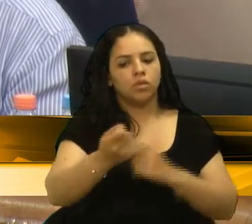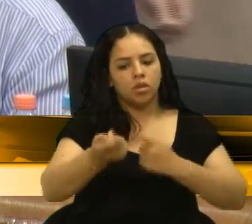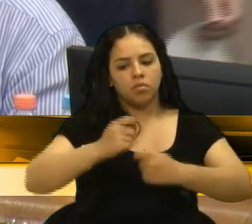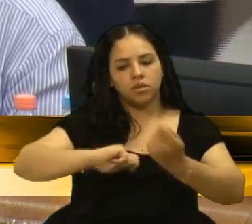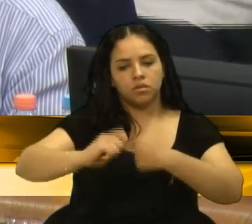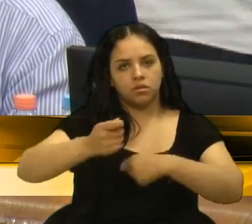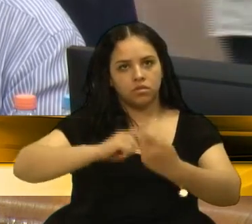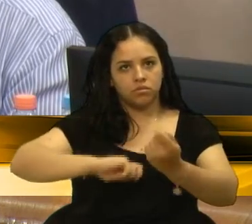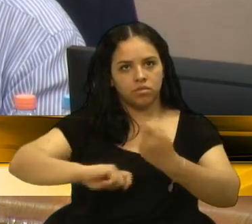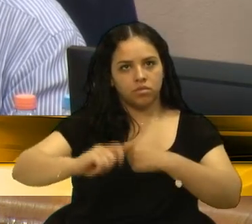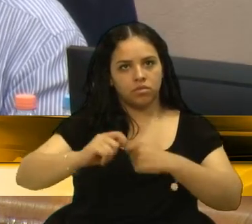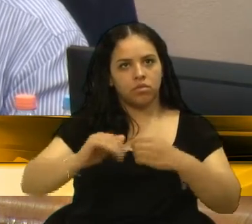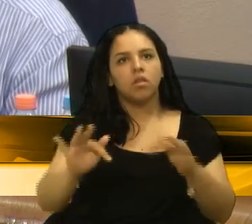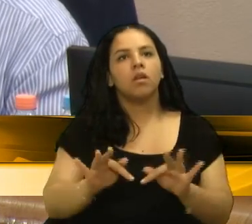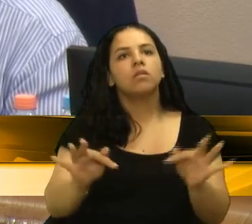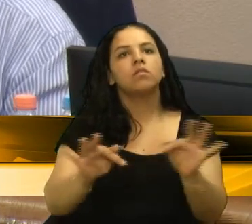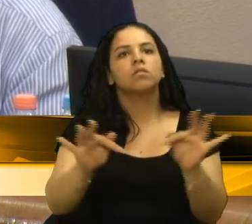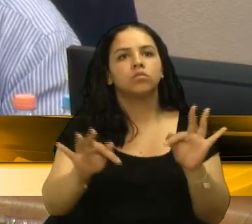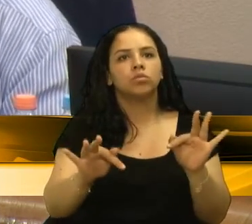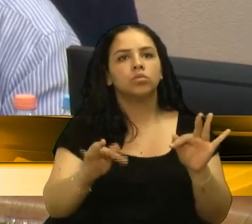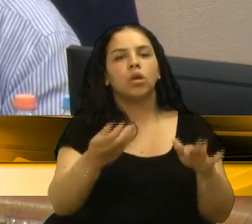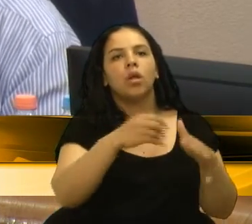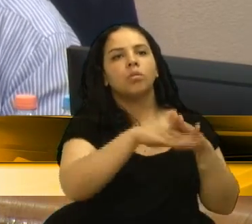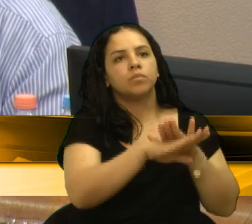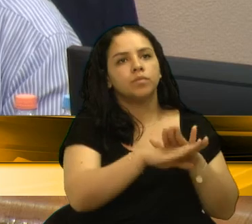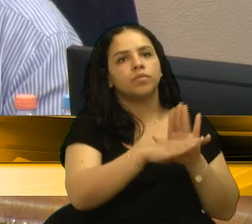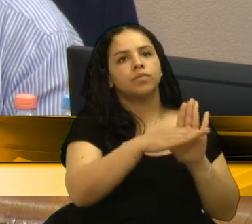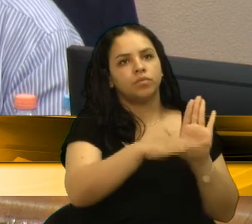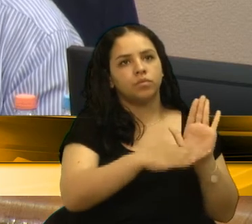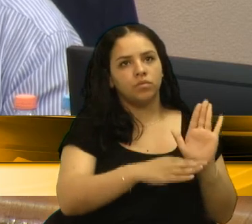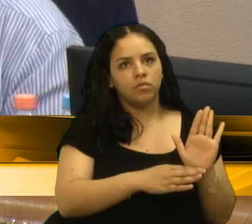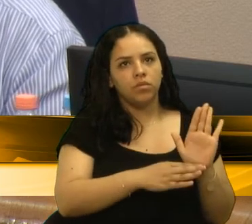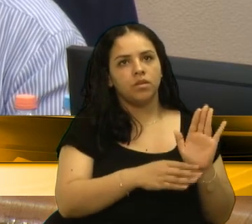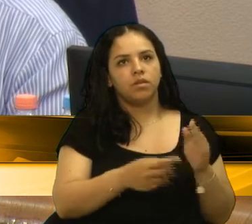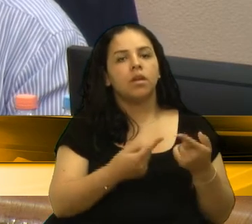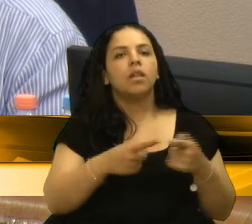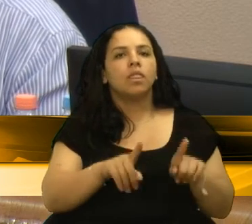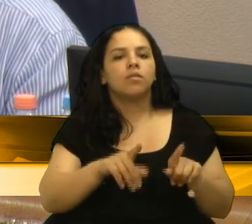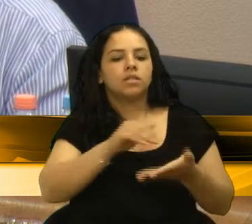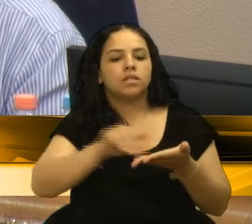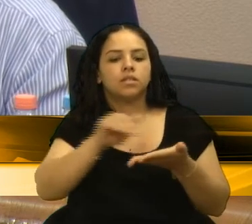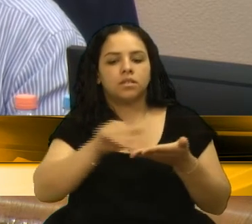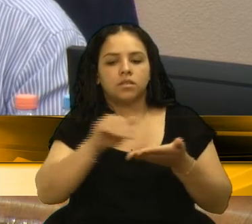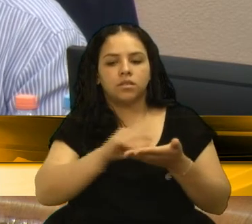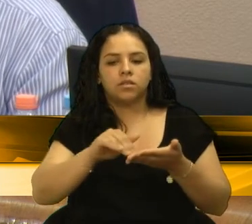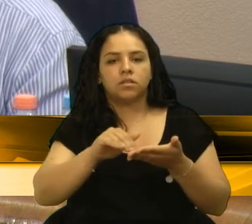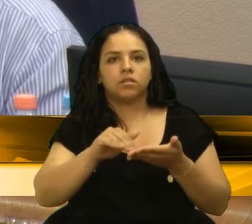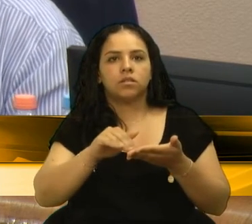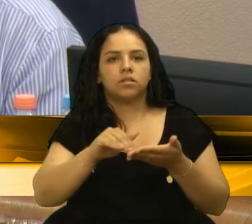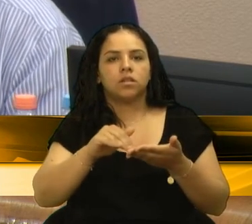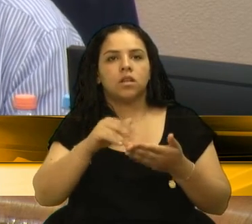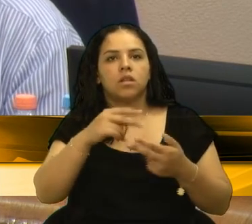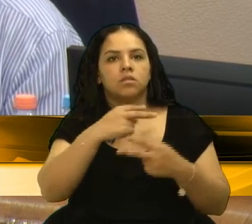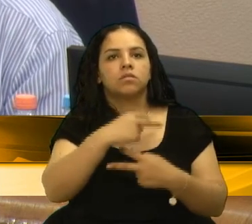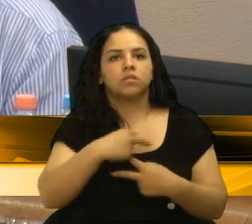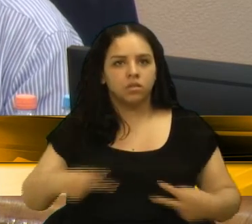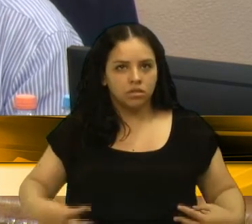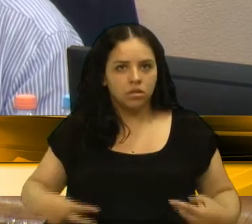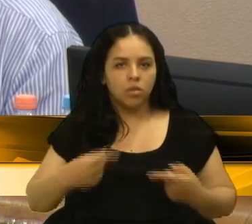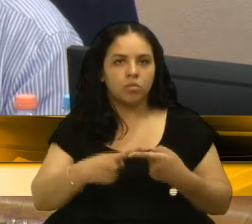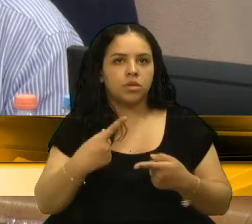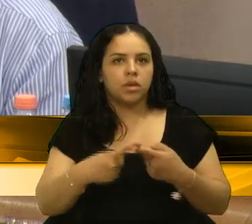administrativamente pelos técnicos em nível de agendamento das capacidades de atendimento. Então, a Secretaria de Trânsito avalia a capacidade de atendimento, porque geralmente